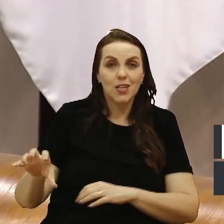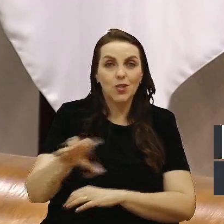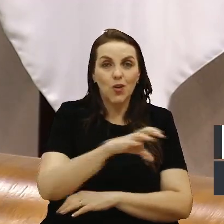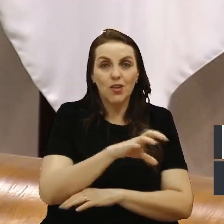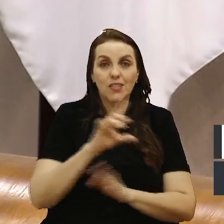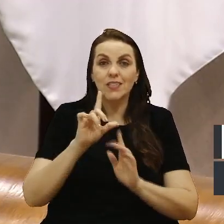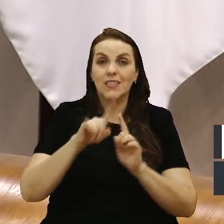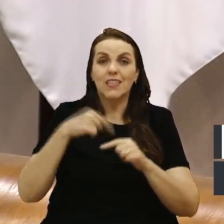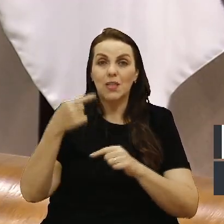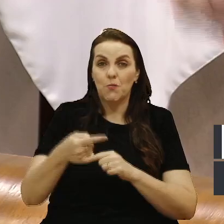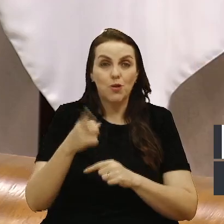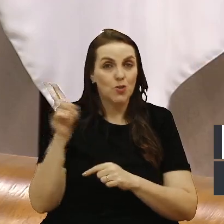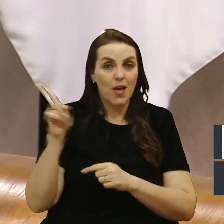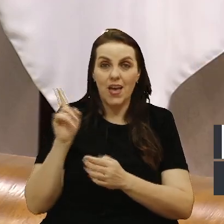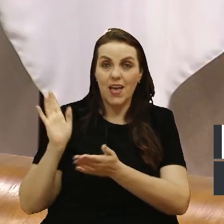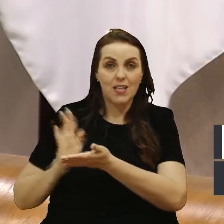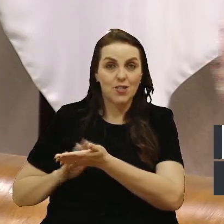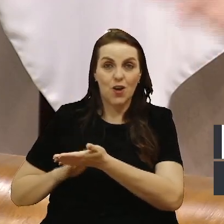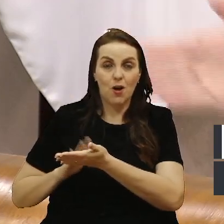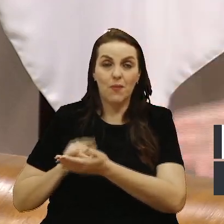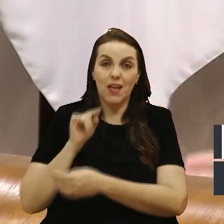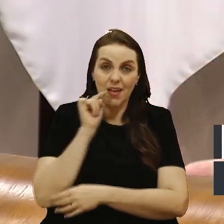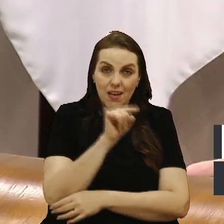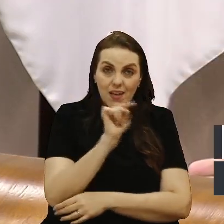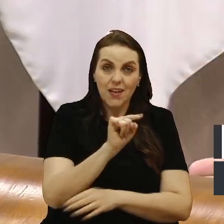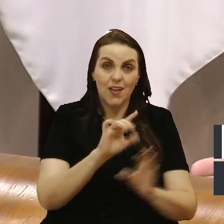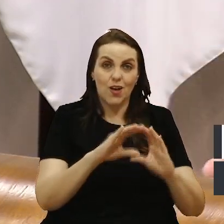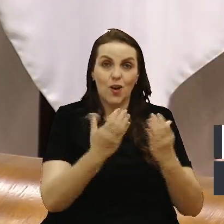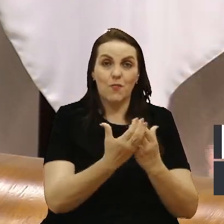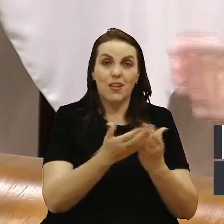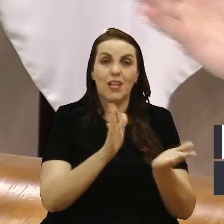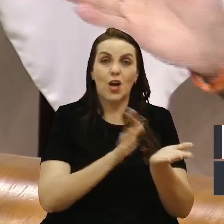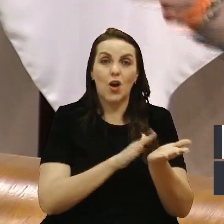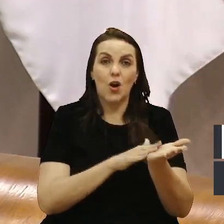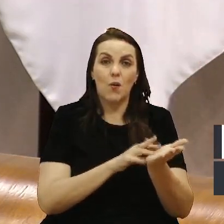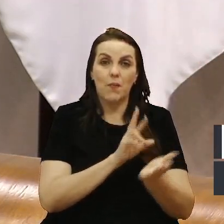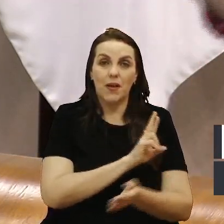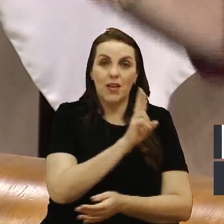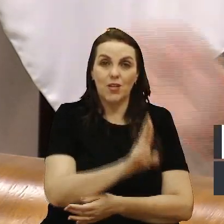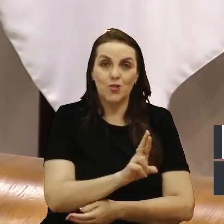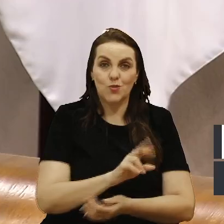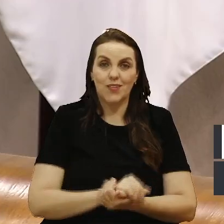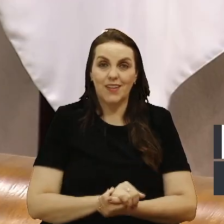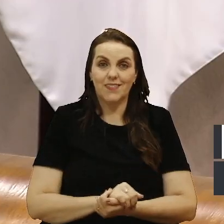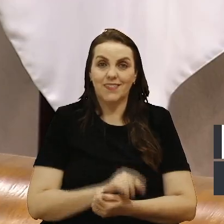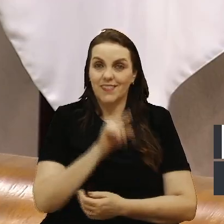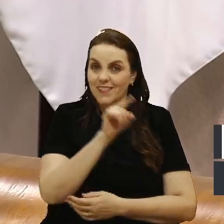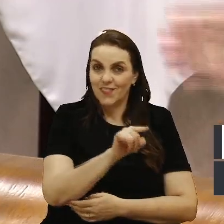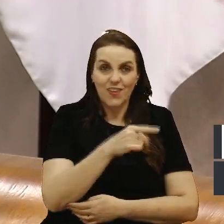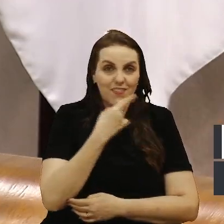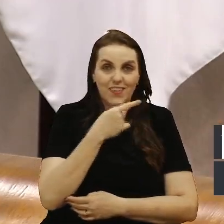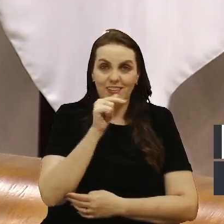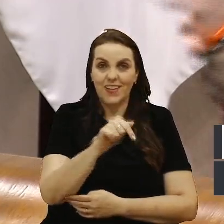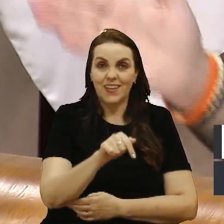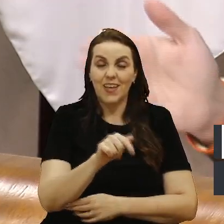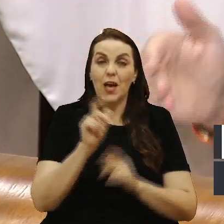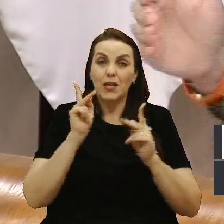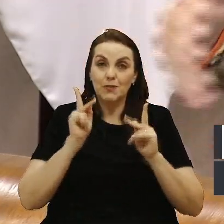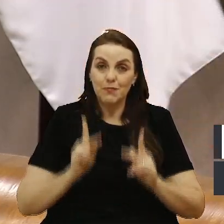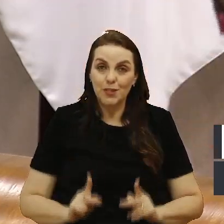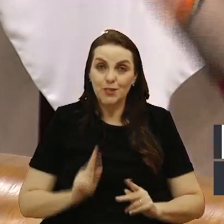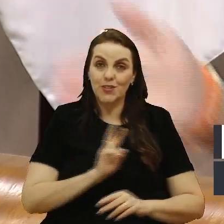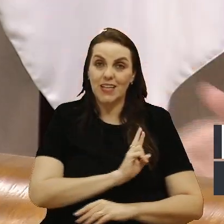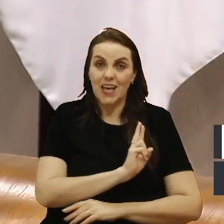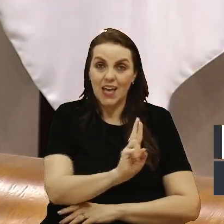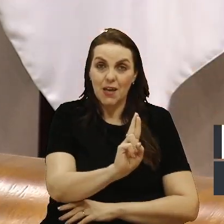não é eles que são cobrados, é a senhora que está lá na comunidade, a senhora é cobrada por resultado. E eu sempre digo, não é a senhora que está falando aqui, é as pessoas que tu representa